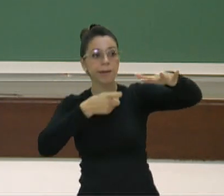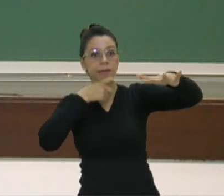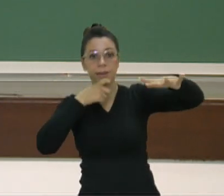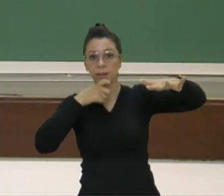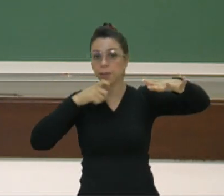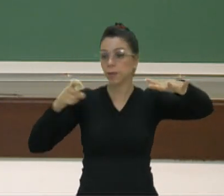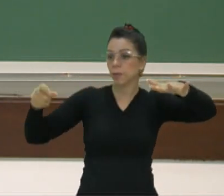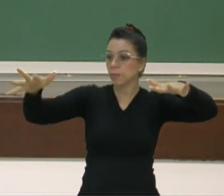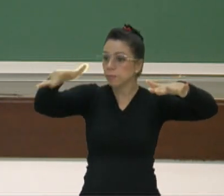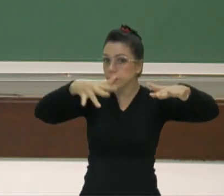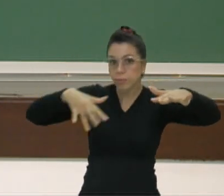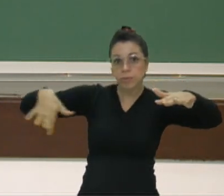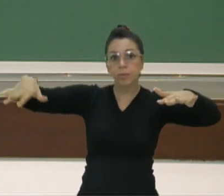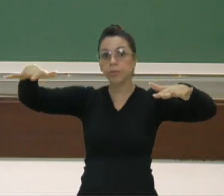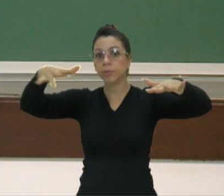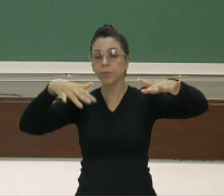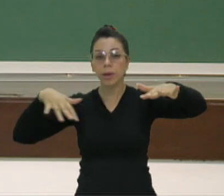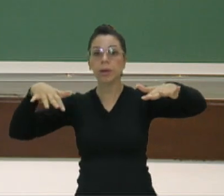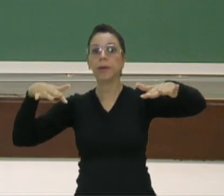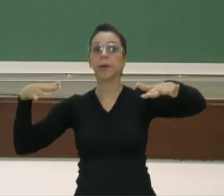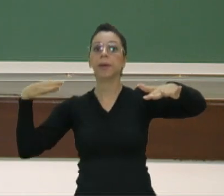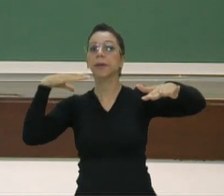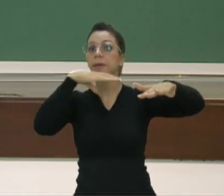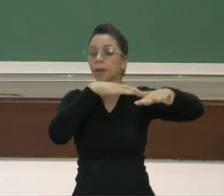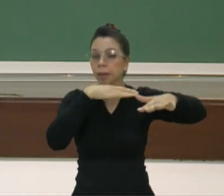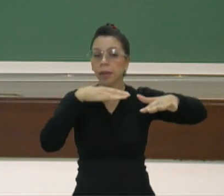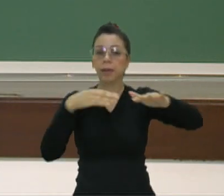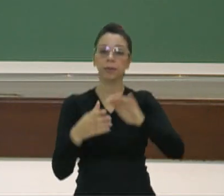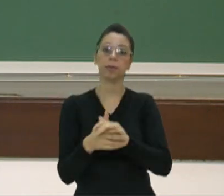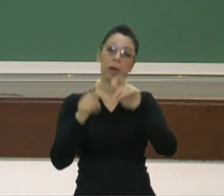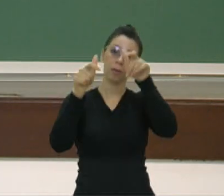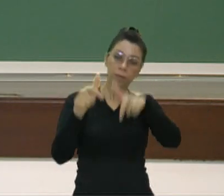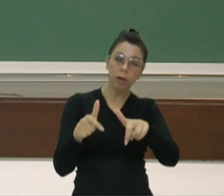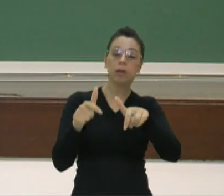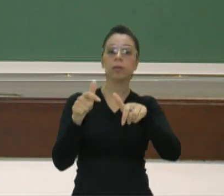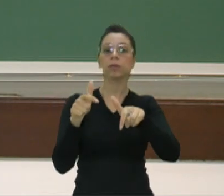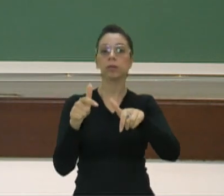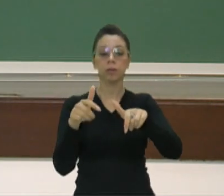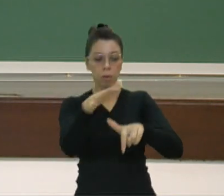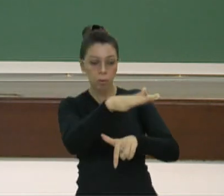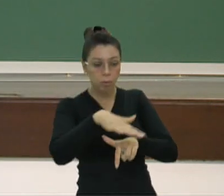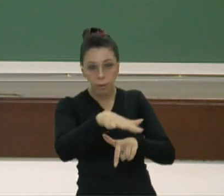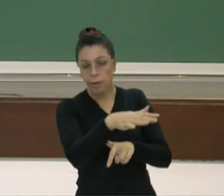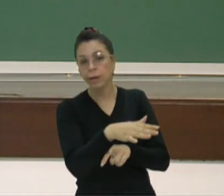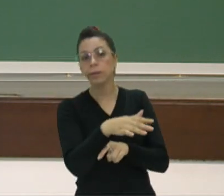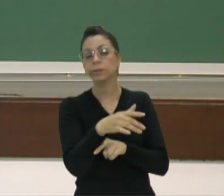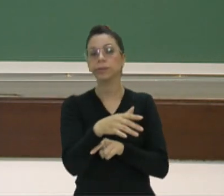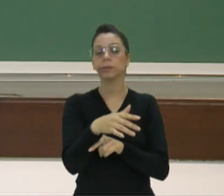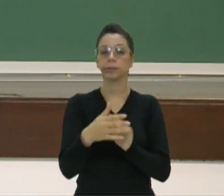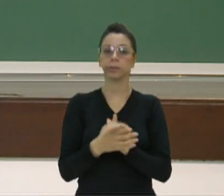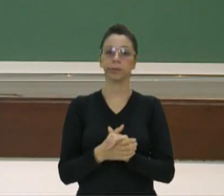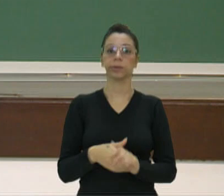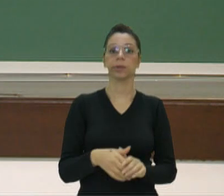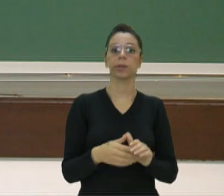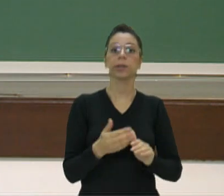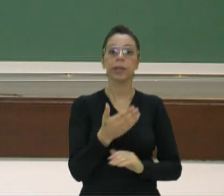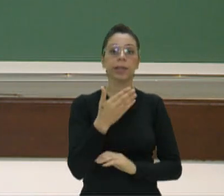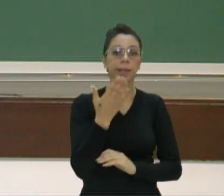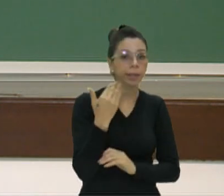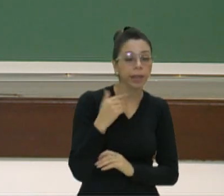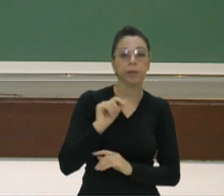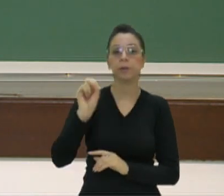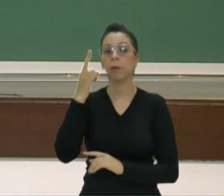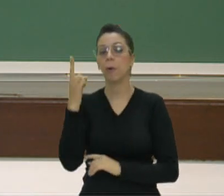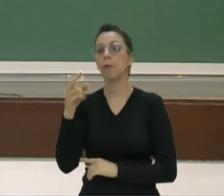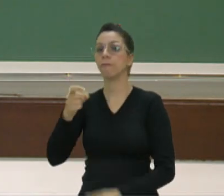se assenta em uma área mais quente ou mais fria. Mas também, como temos aqui esta palavra que não existe, hidrografia, não